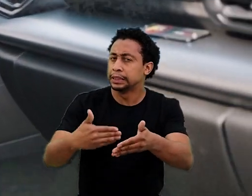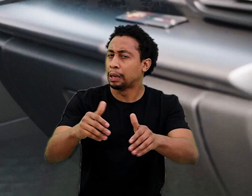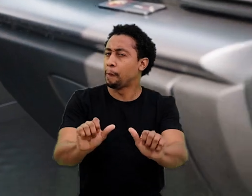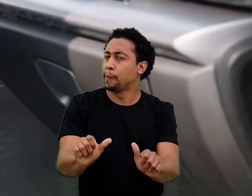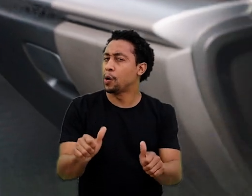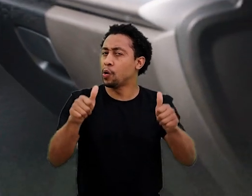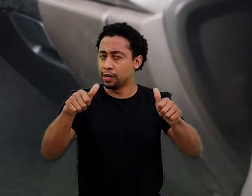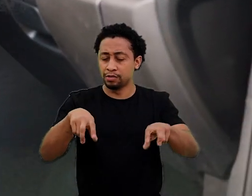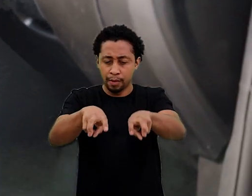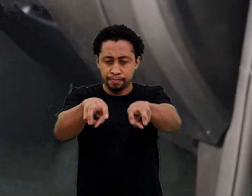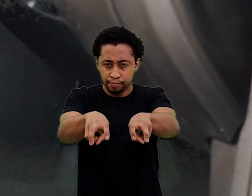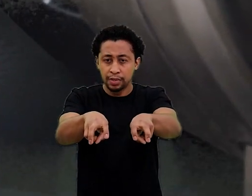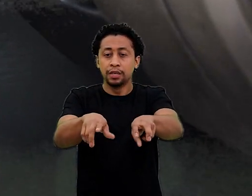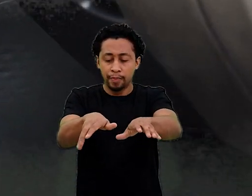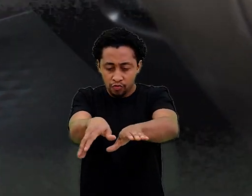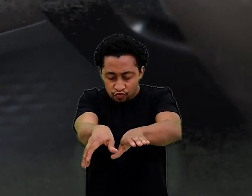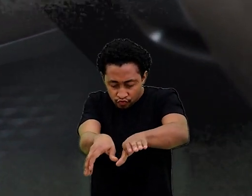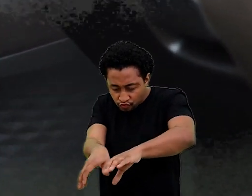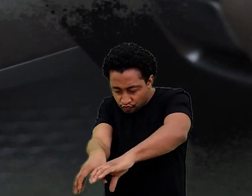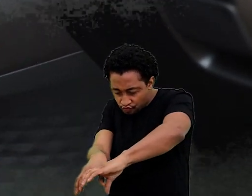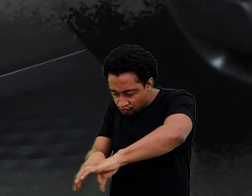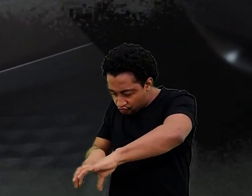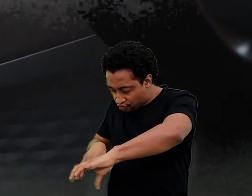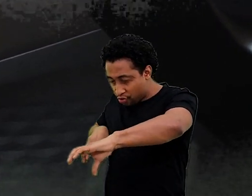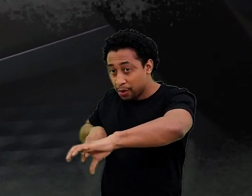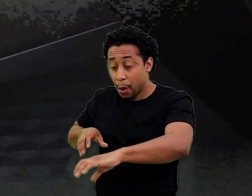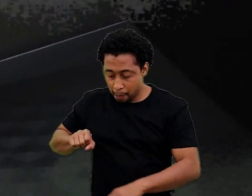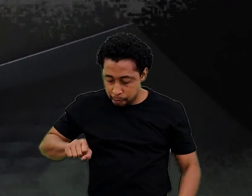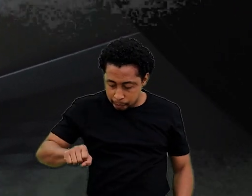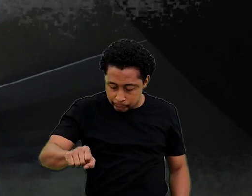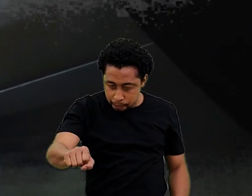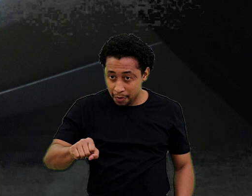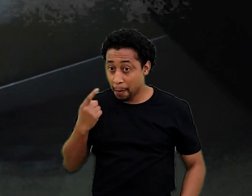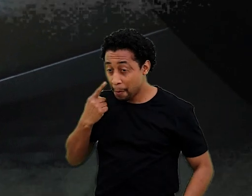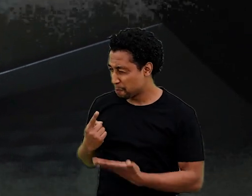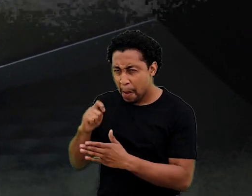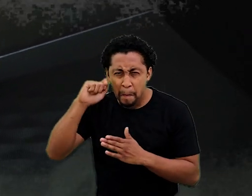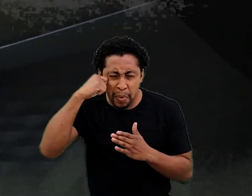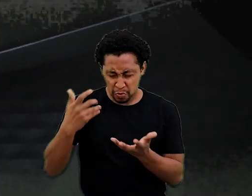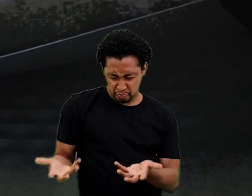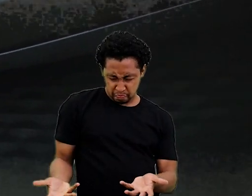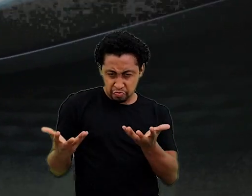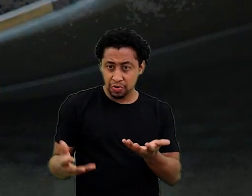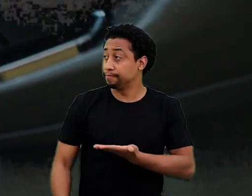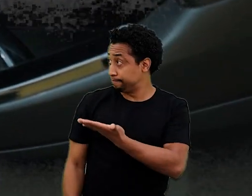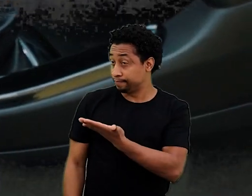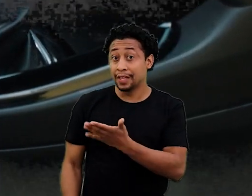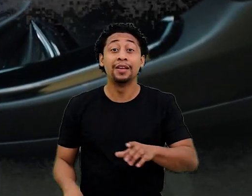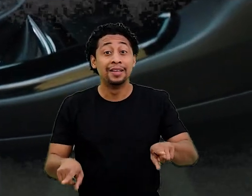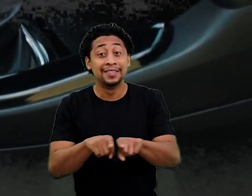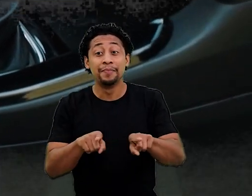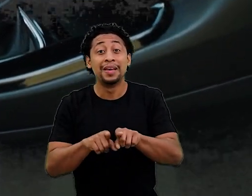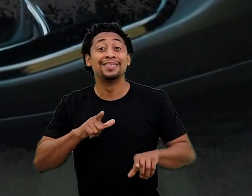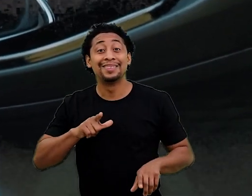nos bancos e nessa porção aqui do console, né? Então, vocês conseguem ver que agora a gente tem a adoção do Black Piano, mas mais do que isso, agora a gente tem a introdução do